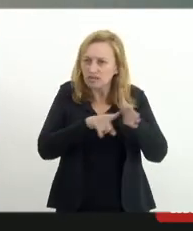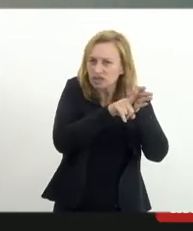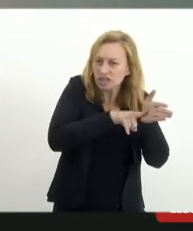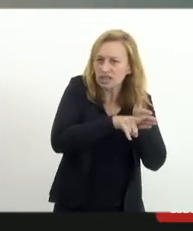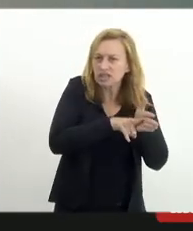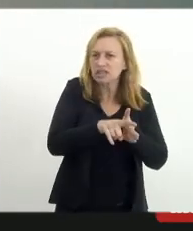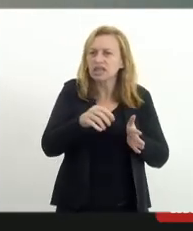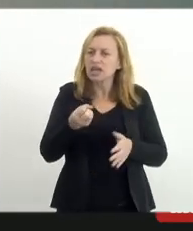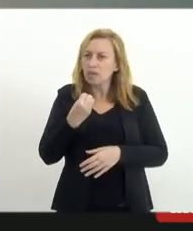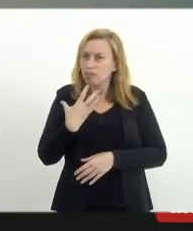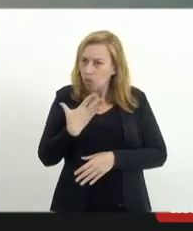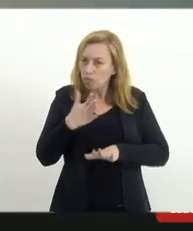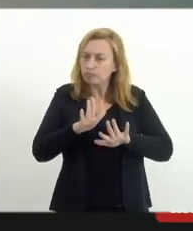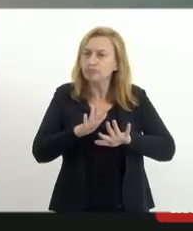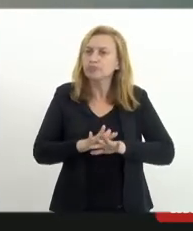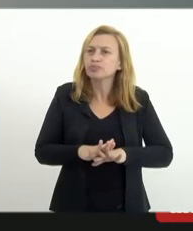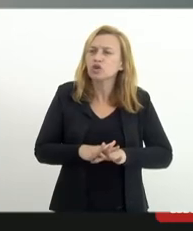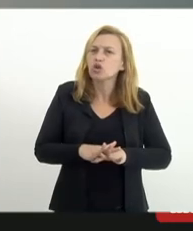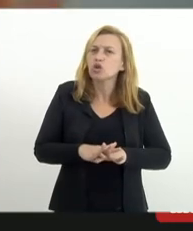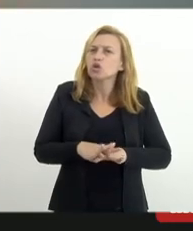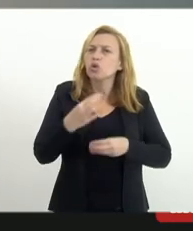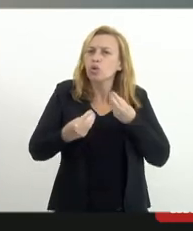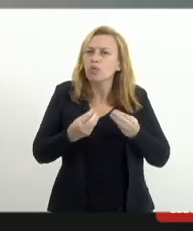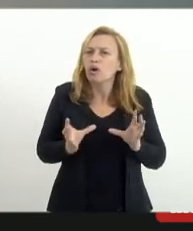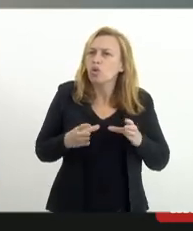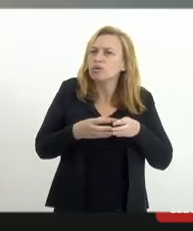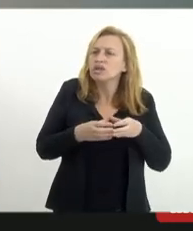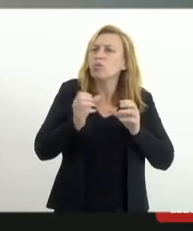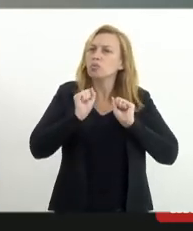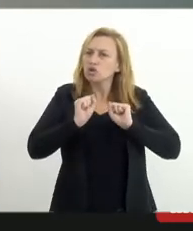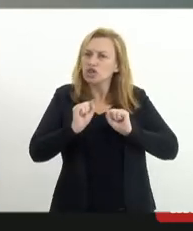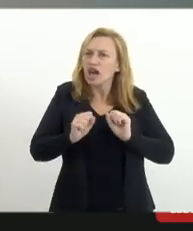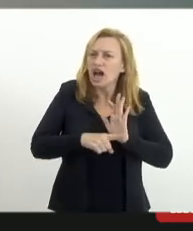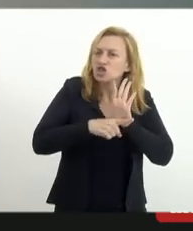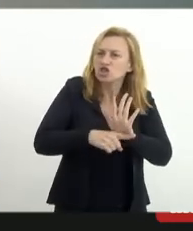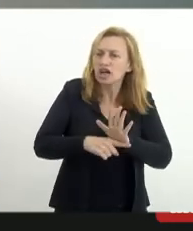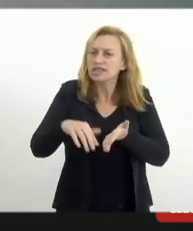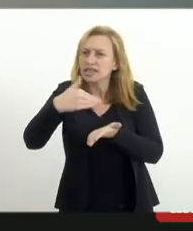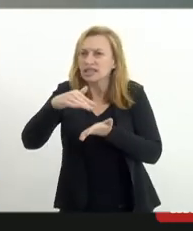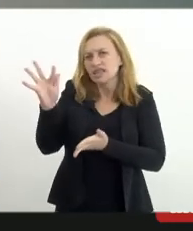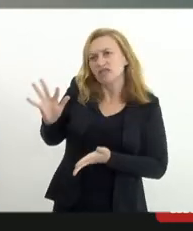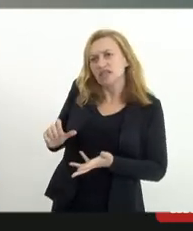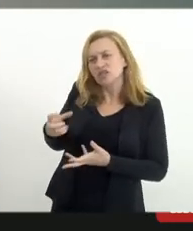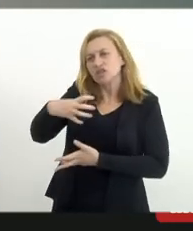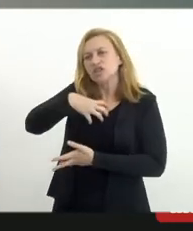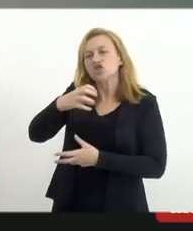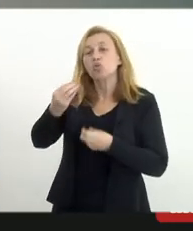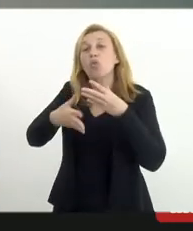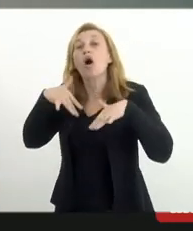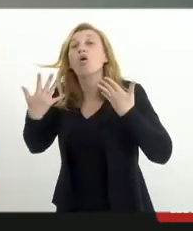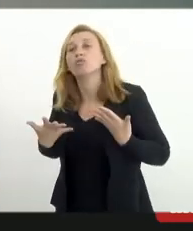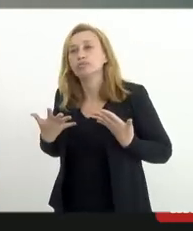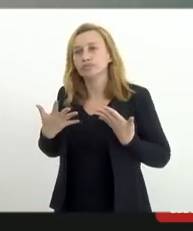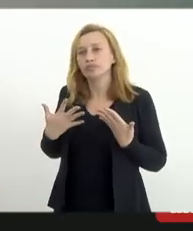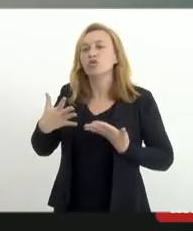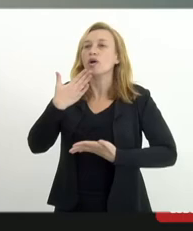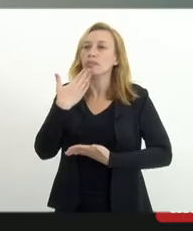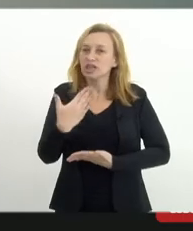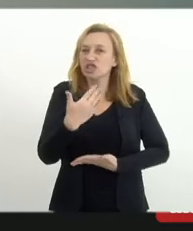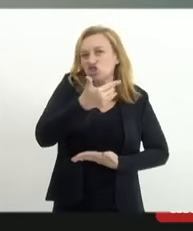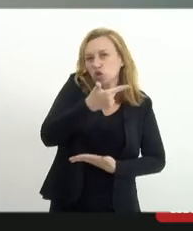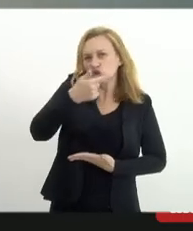seria adequado, assim, eu sei se como a comissão poderia ajudar a secretaria a fazer, no seguinte sentido: foi medida